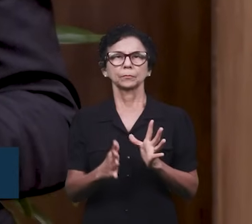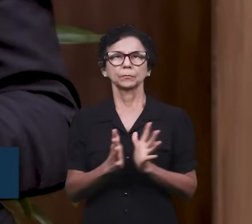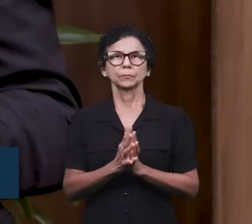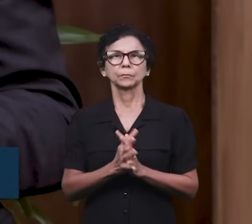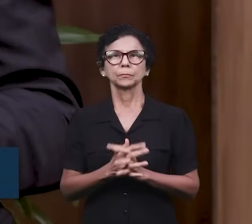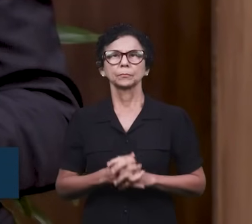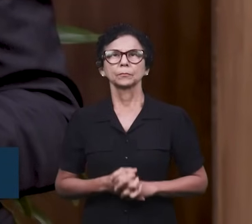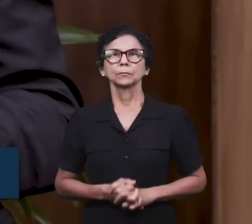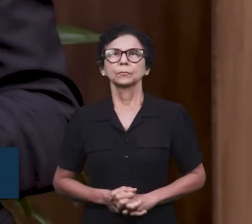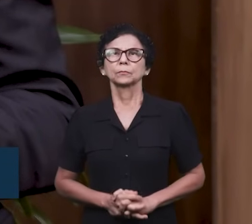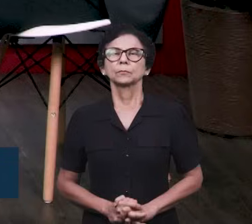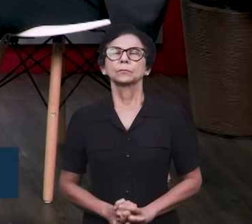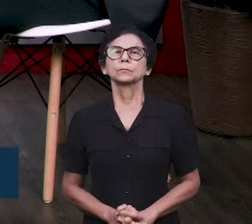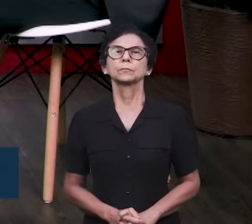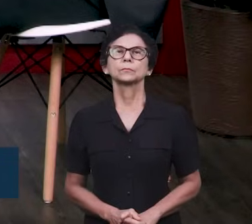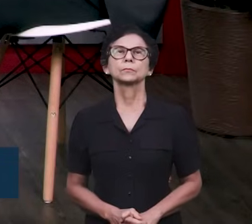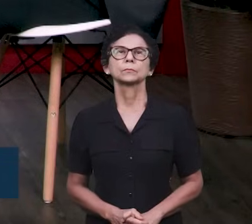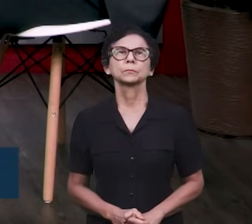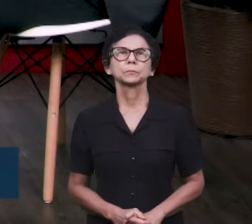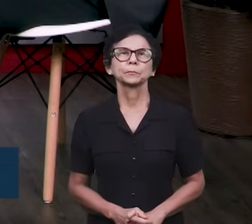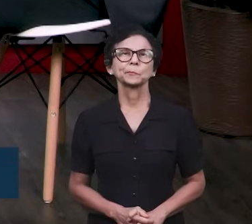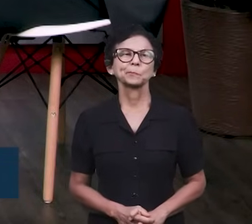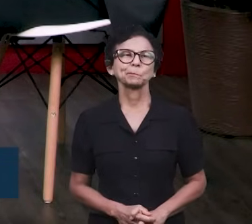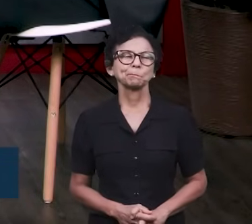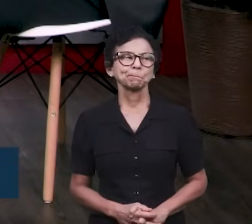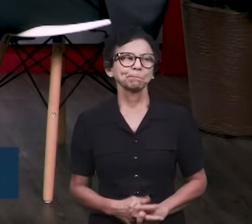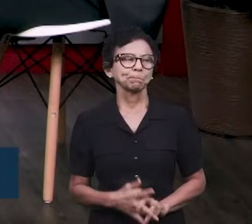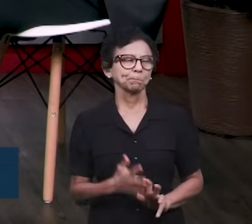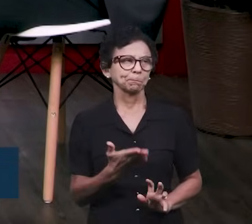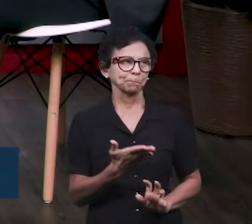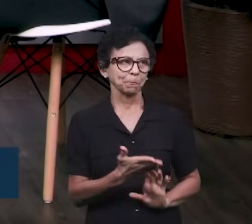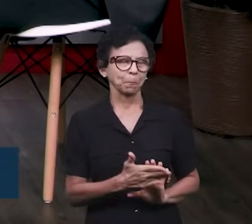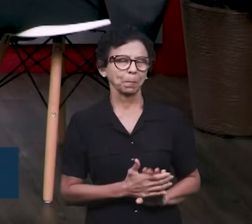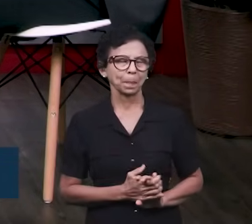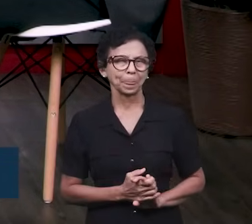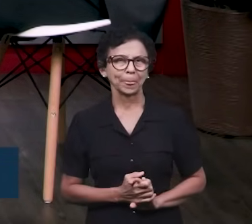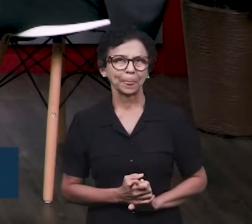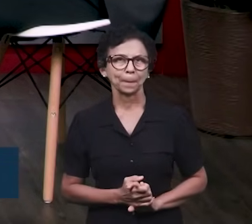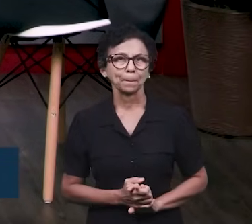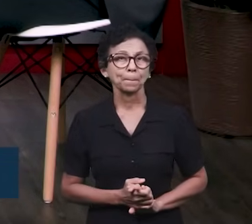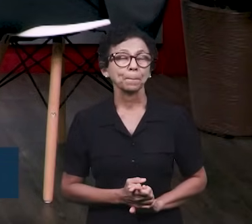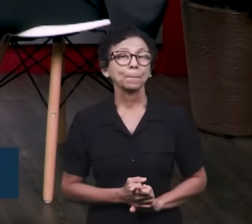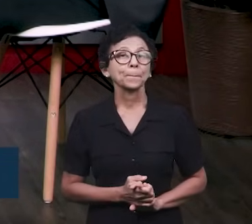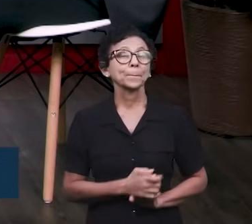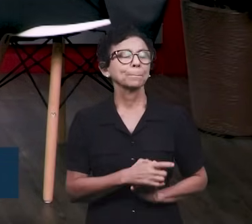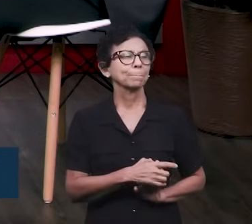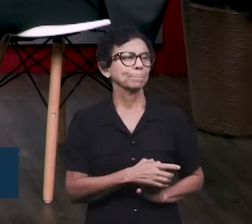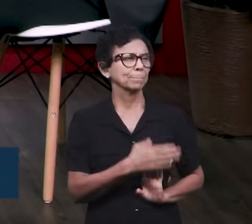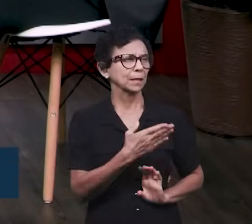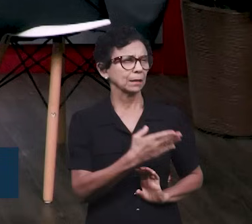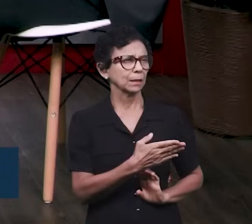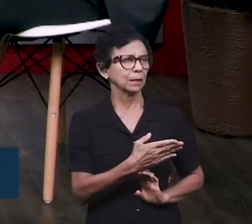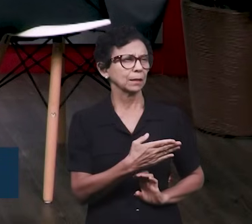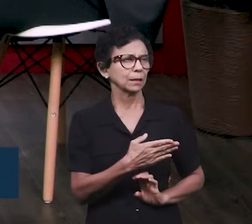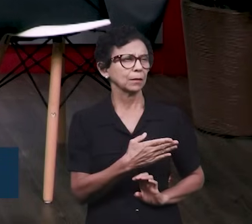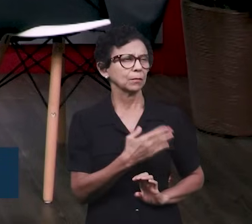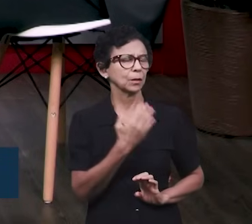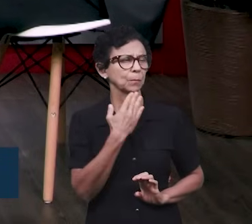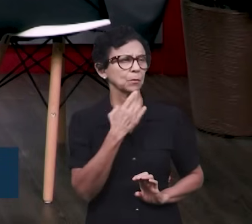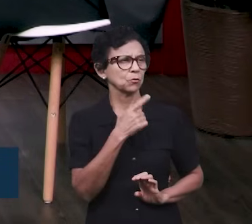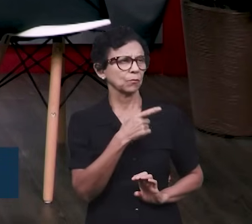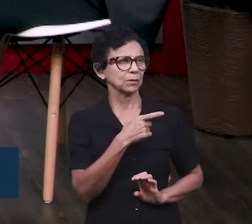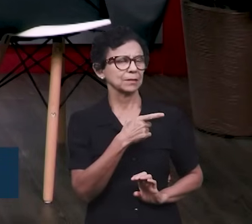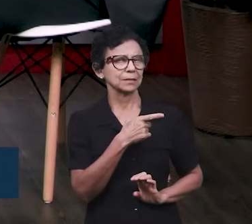Pastor Josias, eu gostaria que você ainda fizesse uma menção